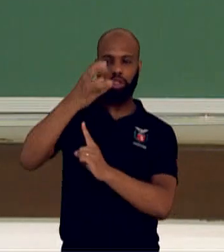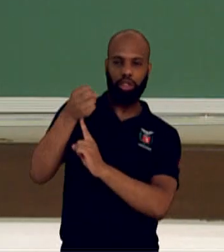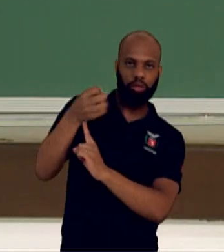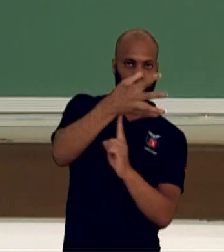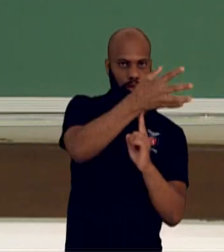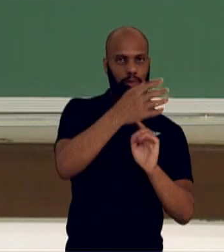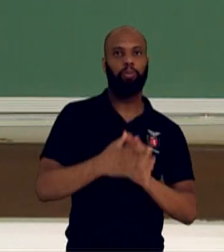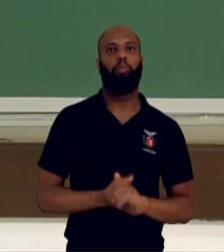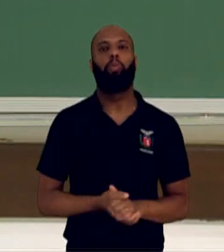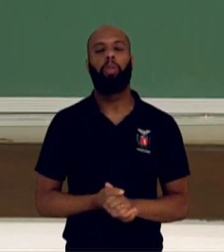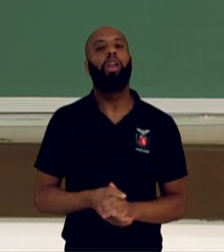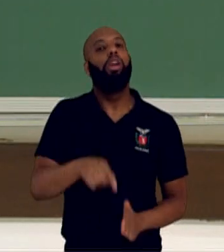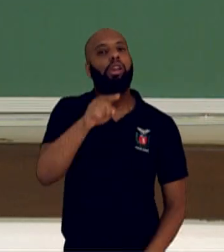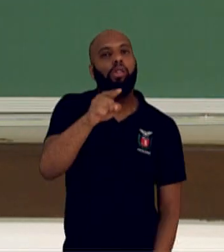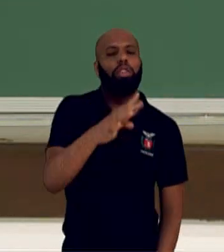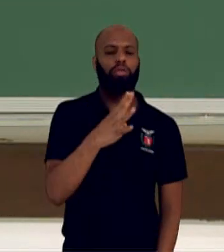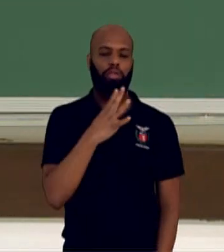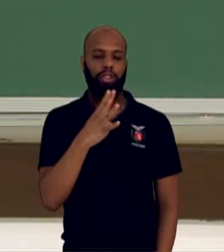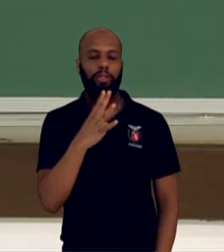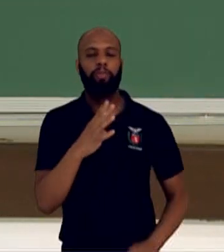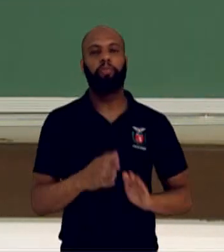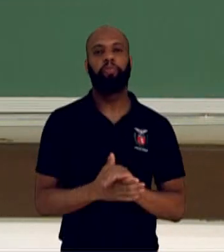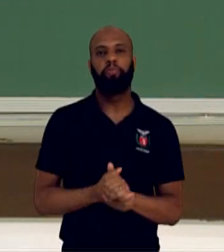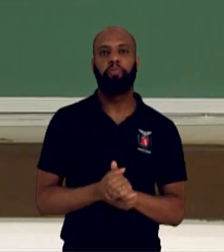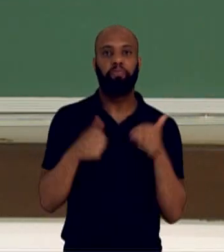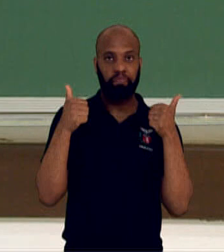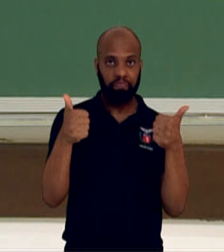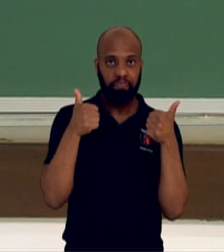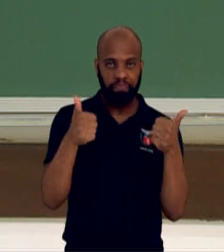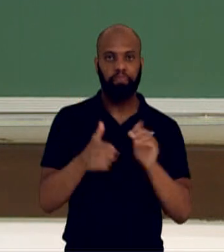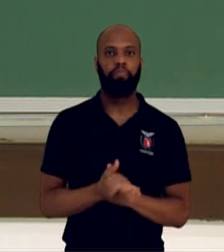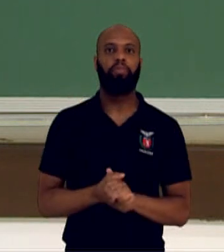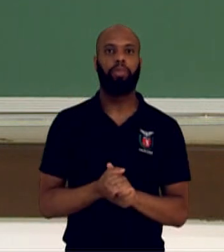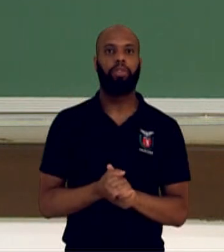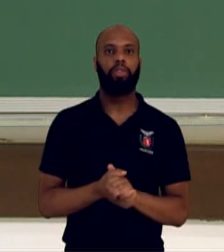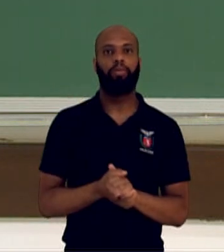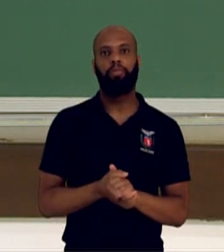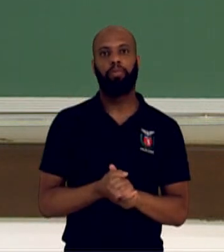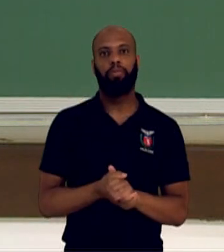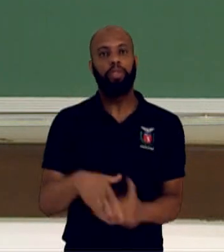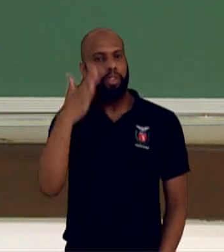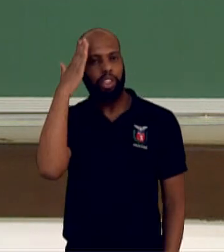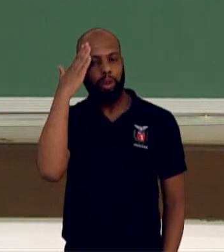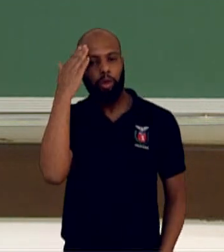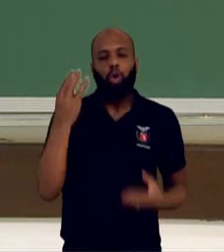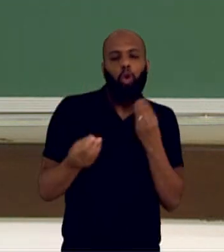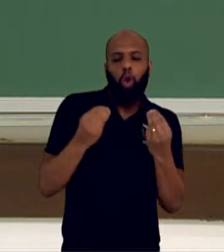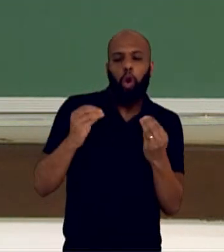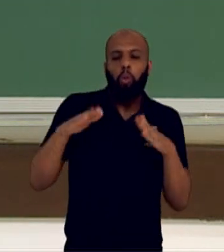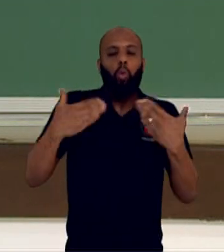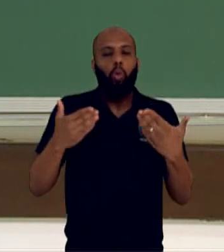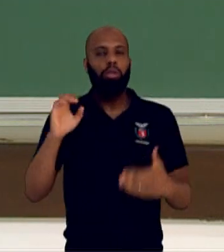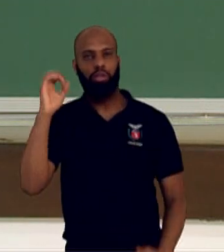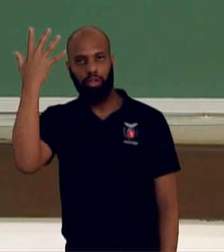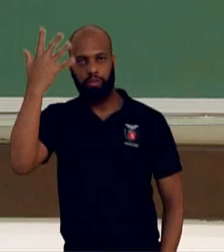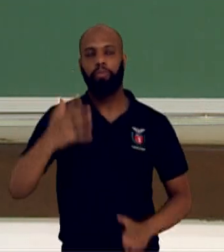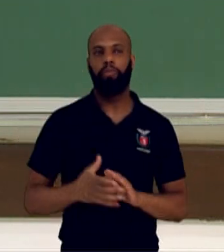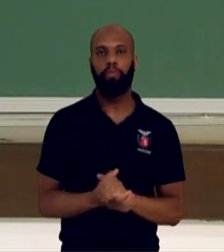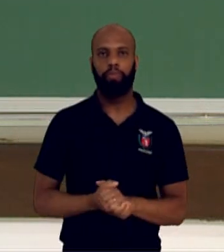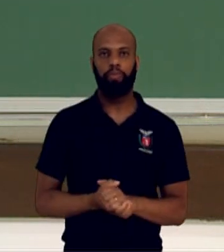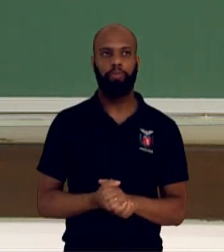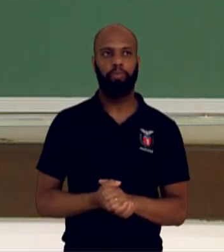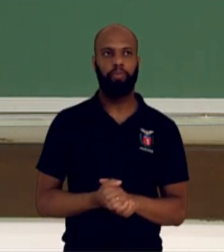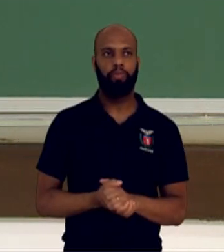Moderna, tá? Para vocês conhecerem, certo? E saberem quando foi que aconteceu, ok? Então, olha